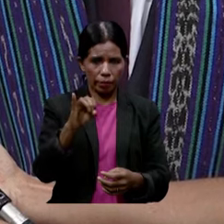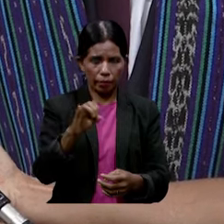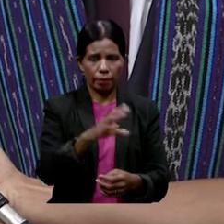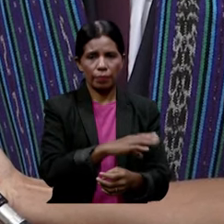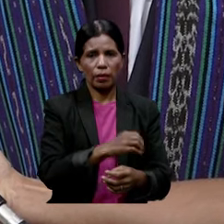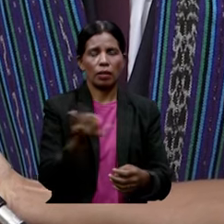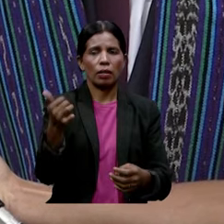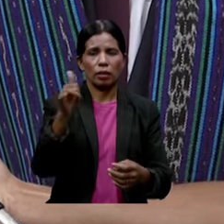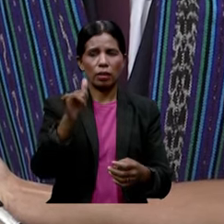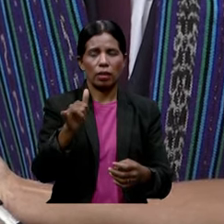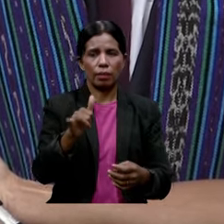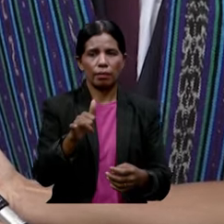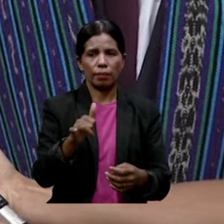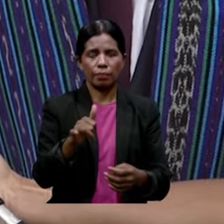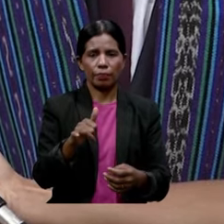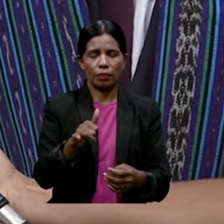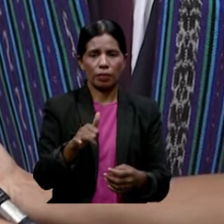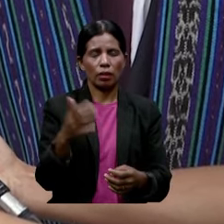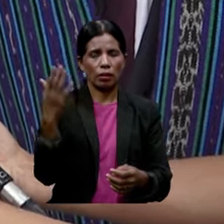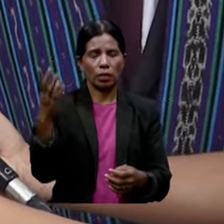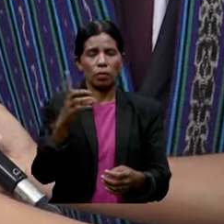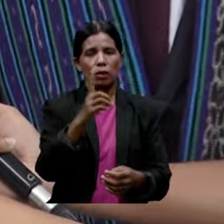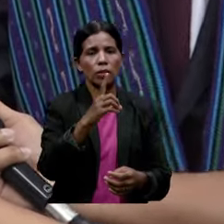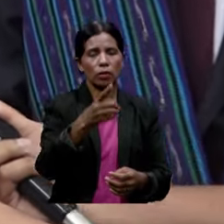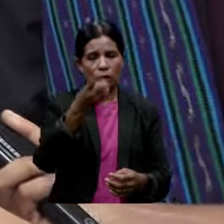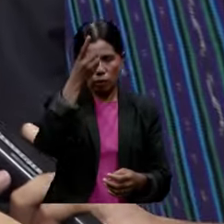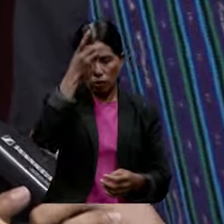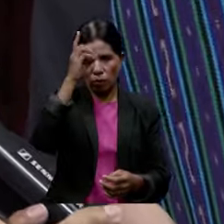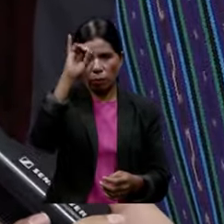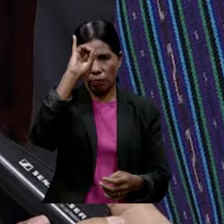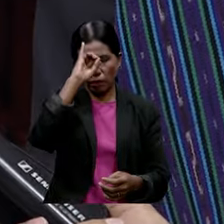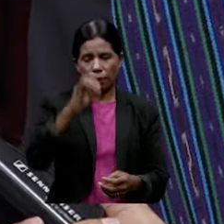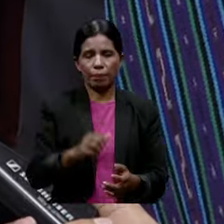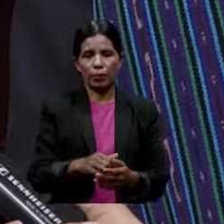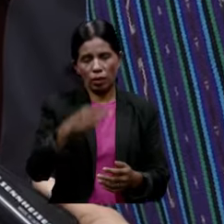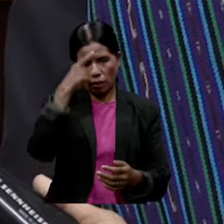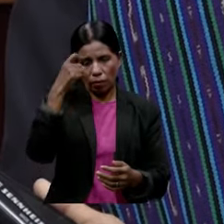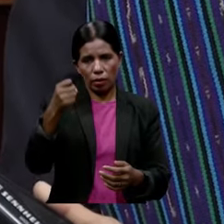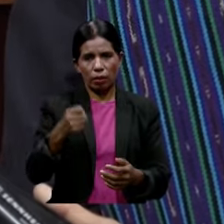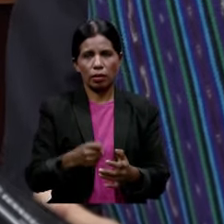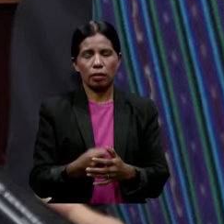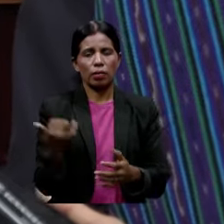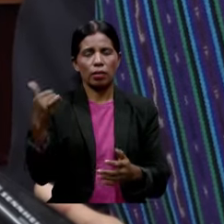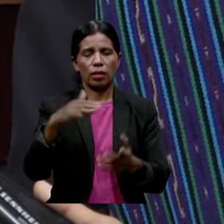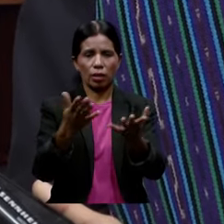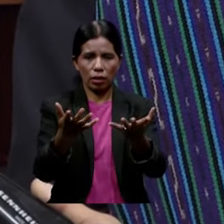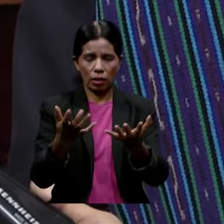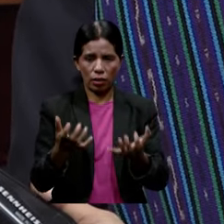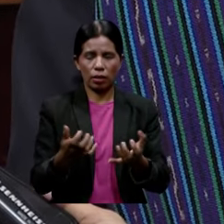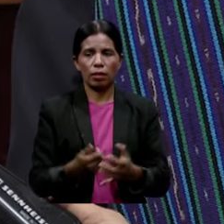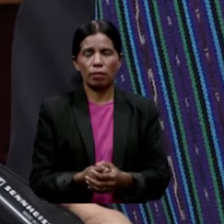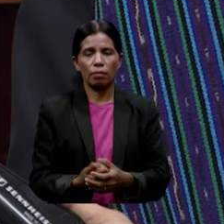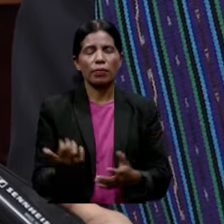neve e há UAE e há mos Dubai. Tambanema corrim, sirene o commitmento a